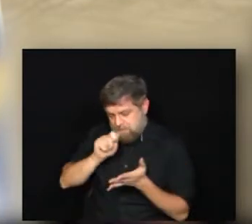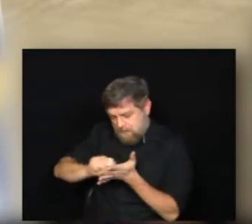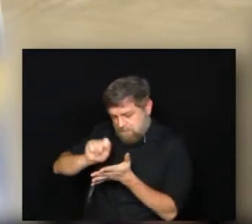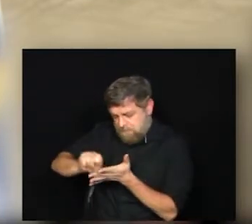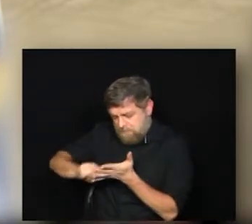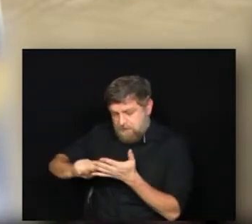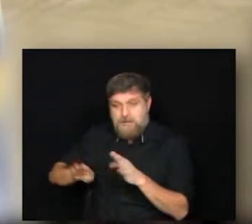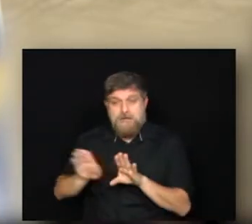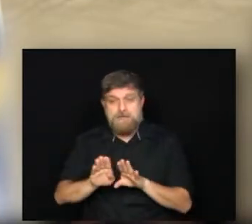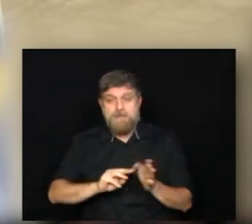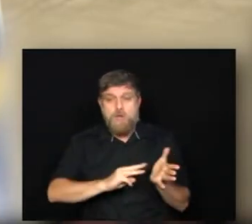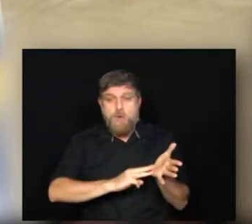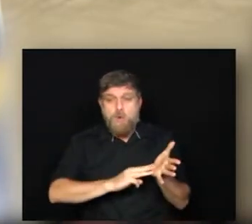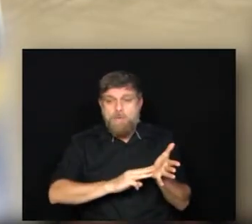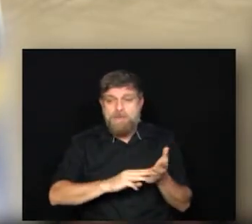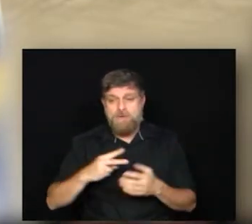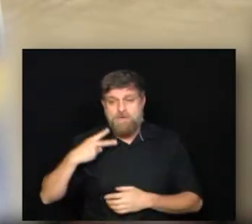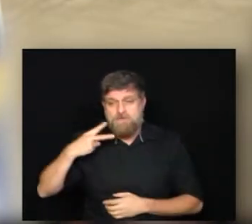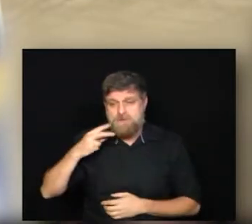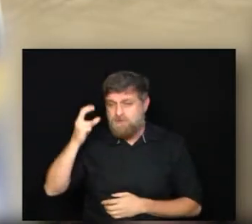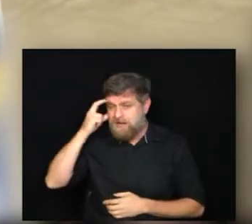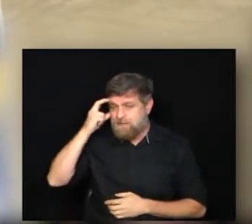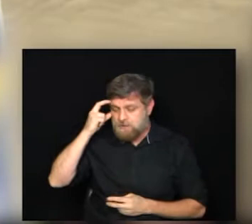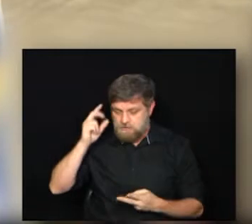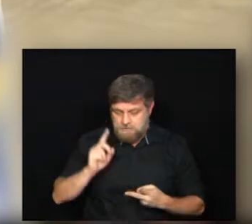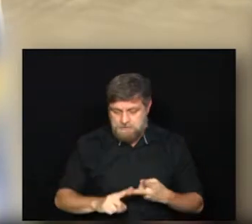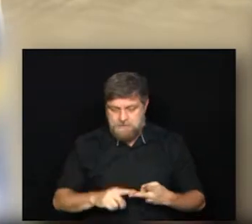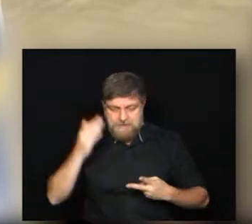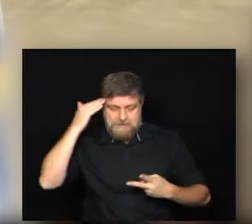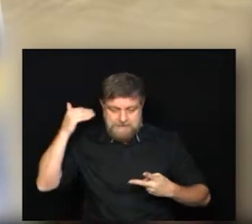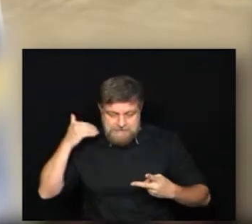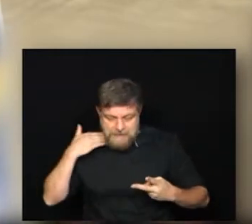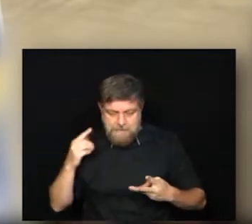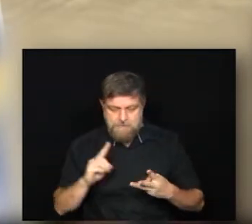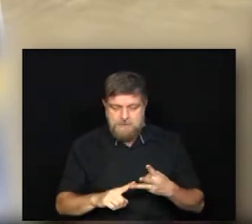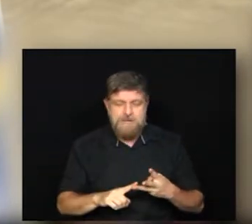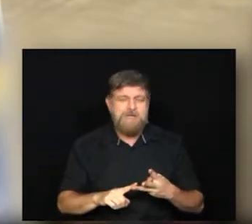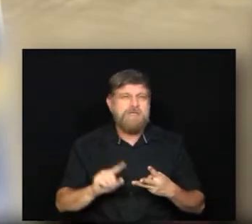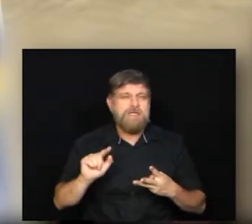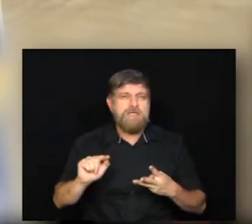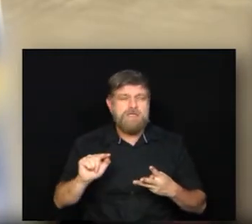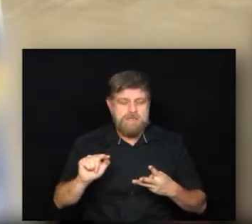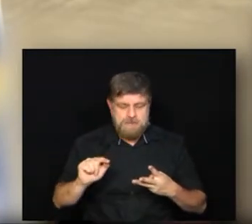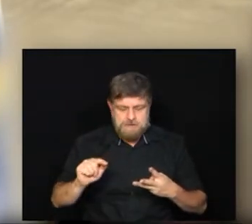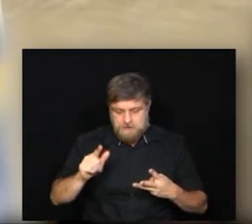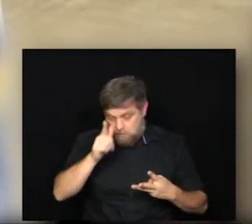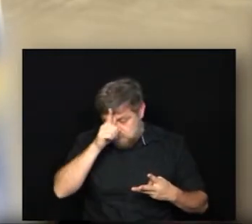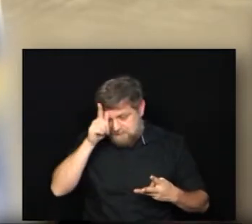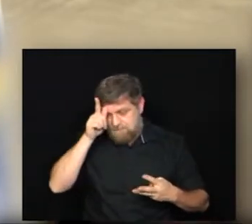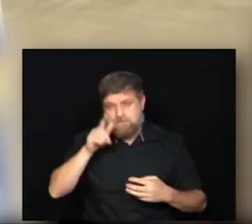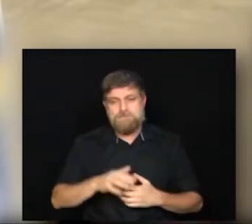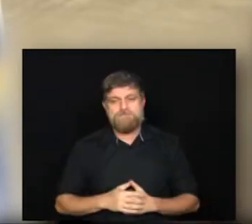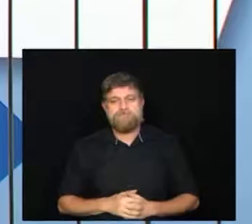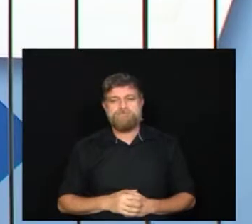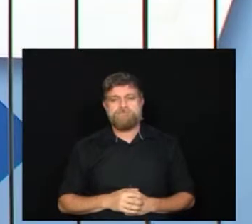e também aos membros, né, o vereador Carlinhos Camelô, Débora Palermo e o vereador Gustavo Teto.